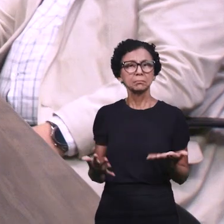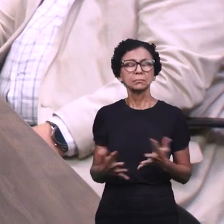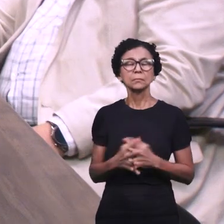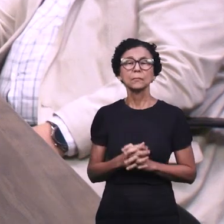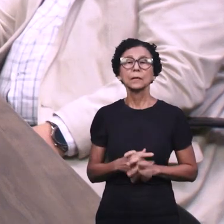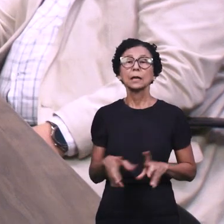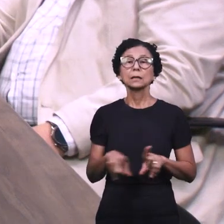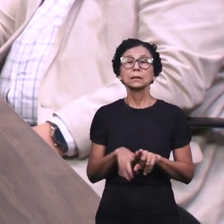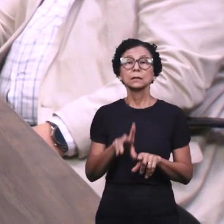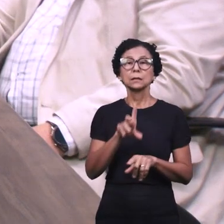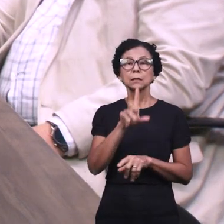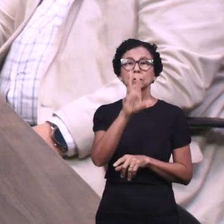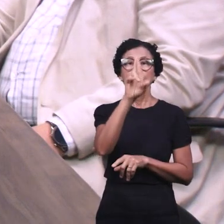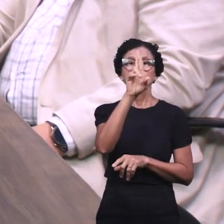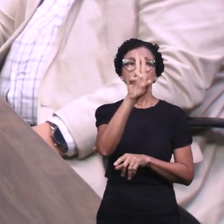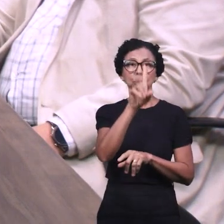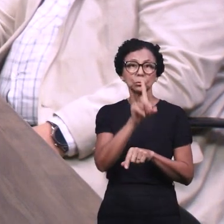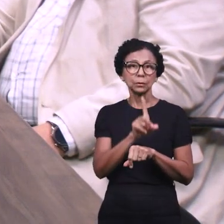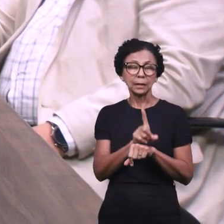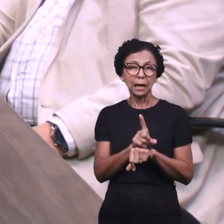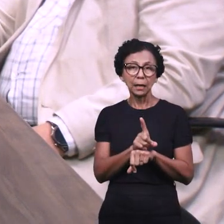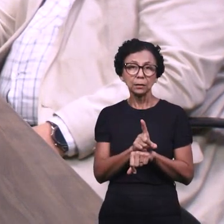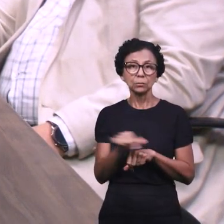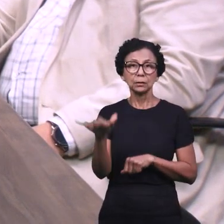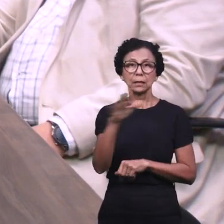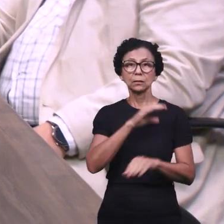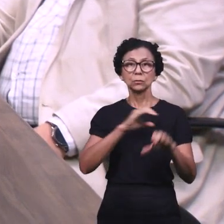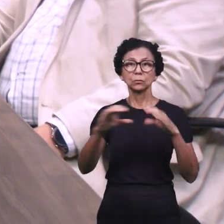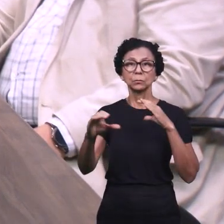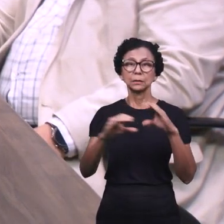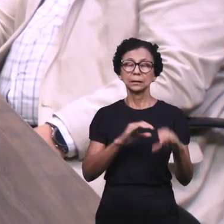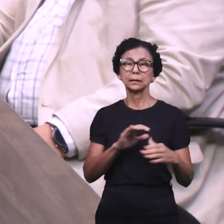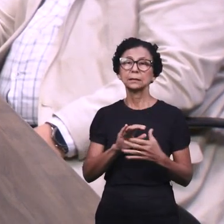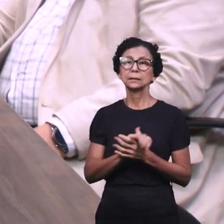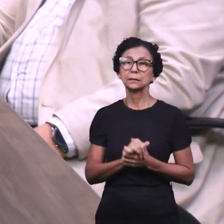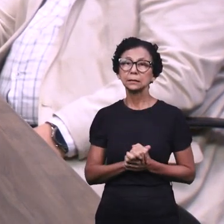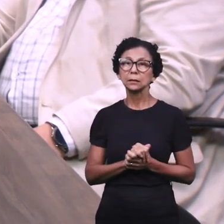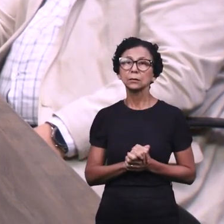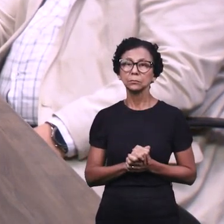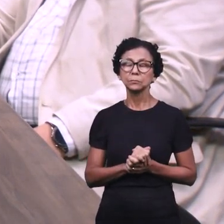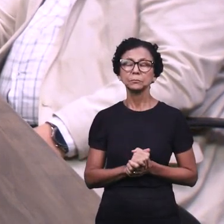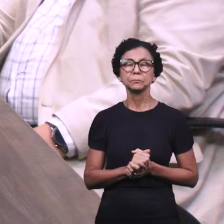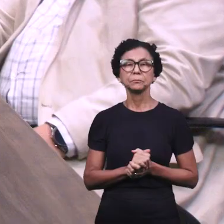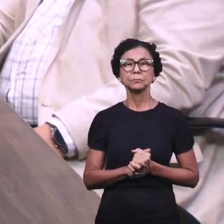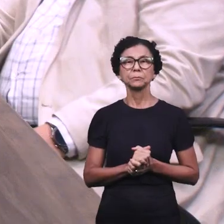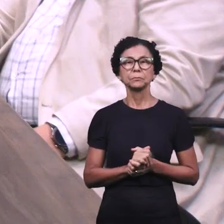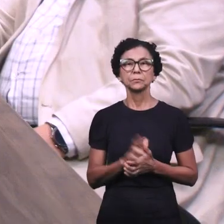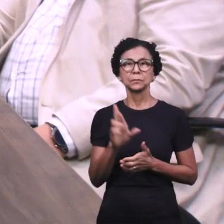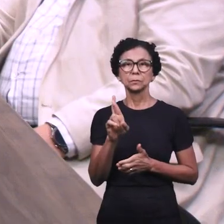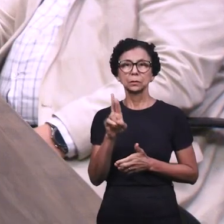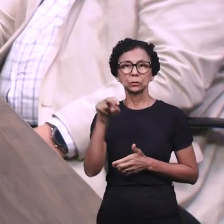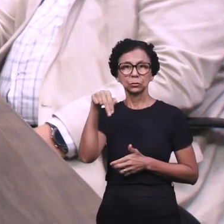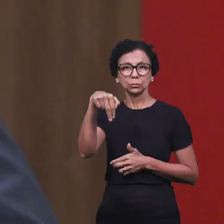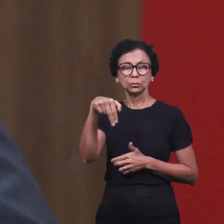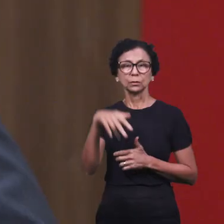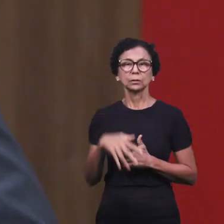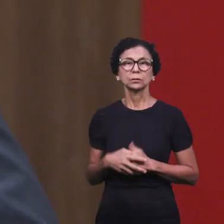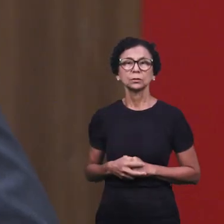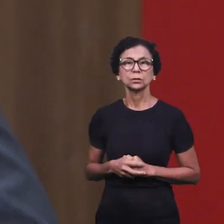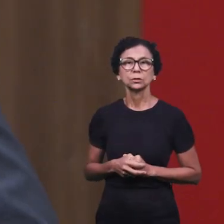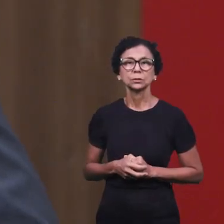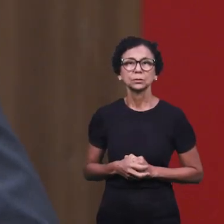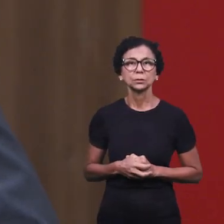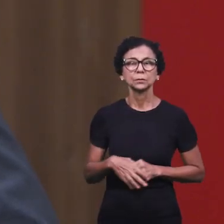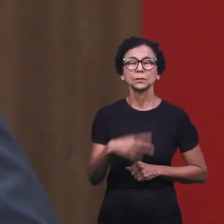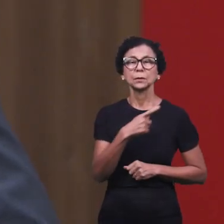tem doutorado em telecomunicações pela Universidade Federal do Rio Grande do Norte. Pastor Wellington,